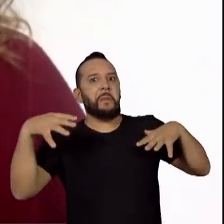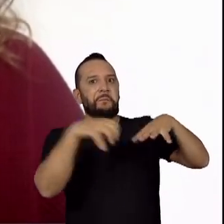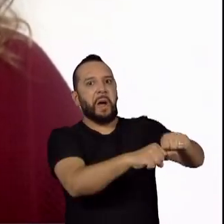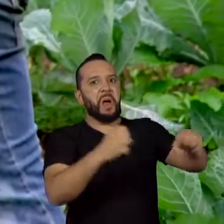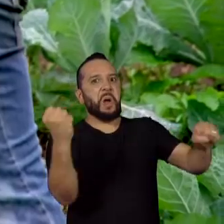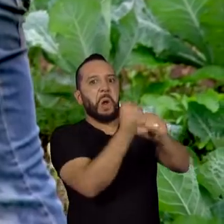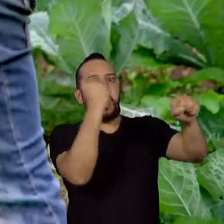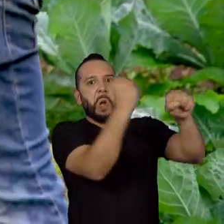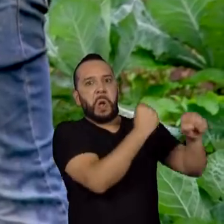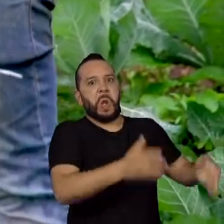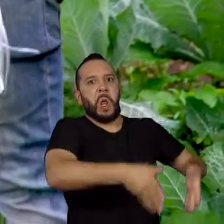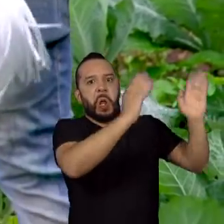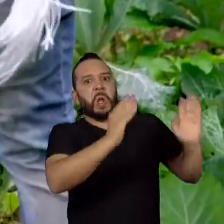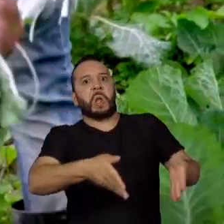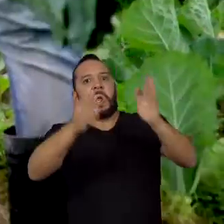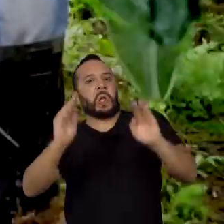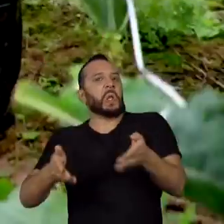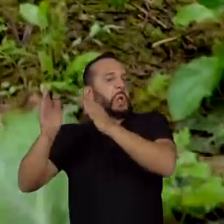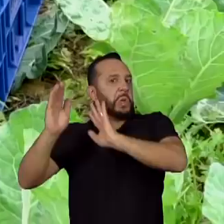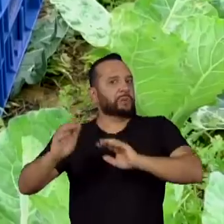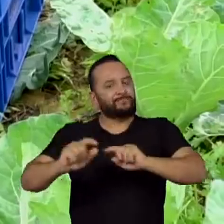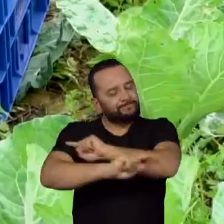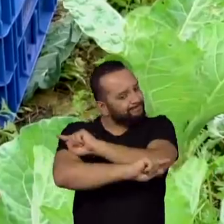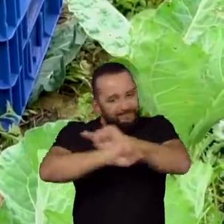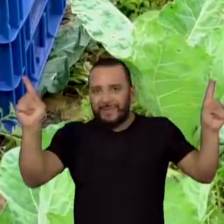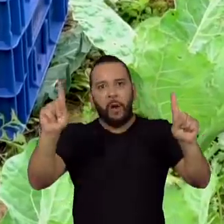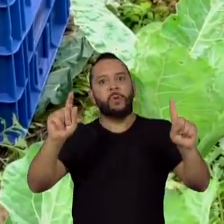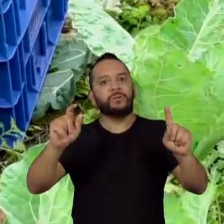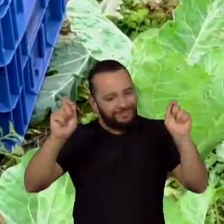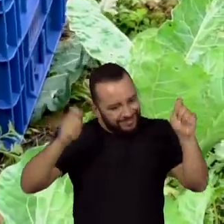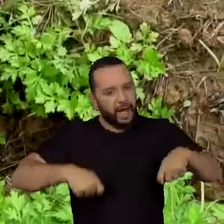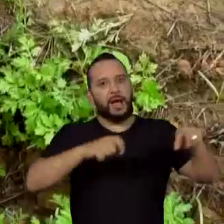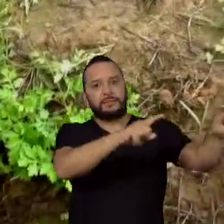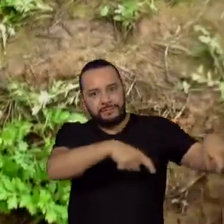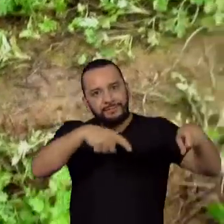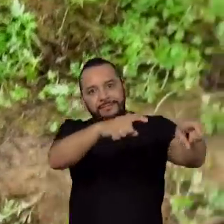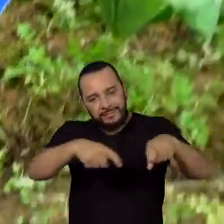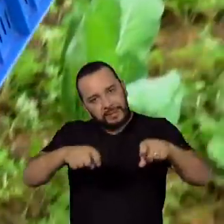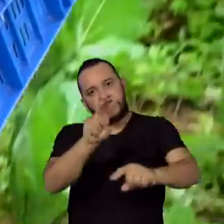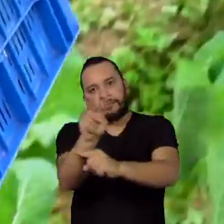que vem transformando esse ambiente desde então.